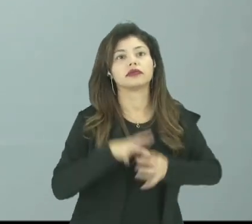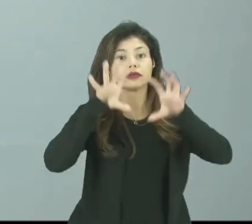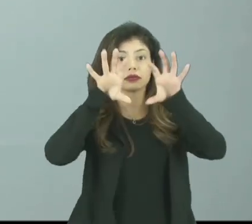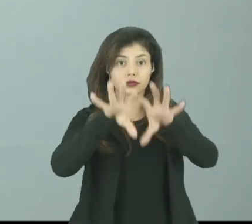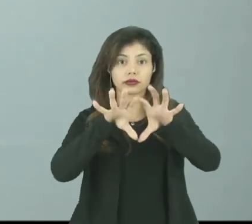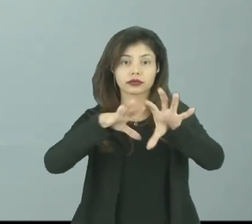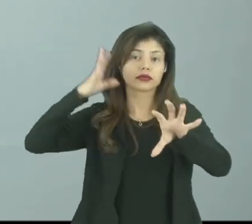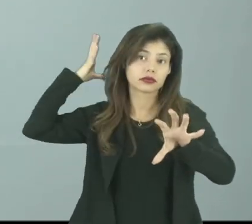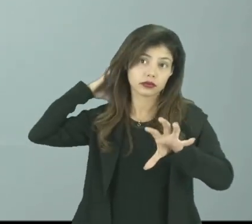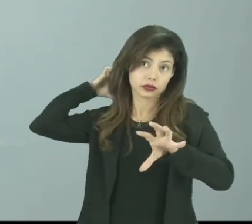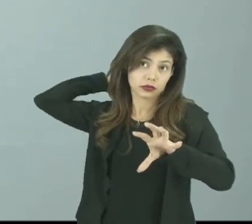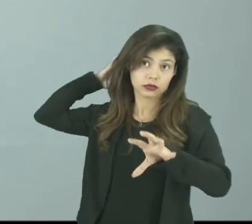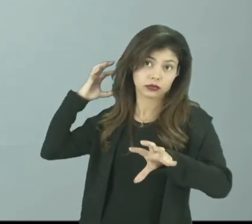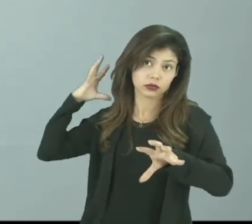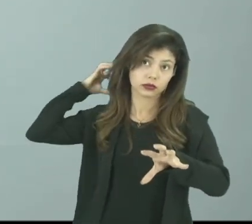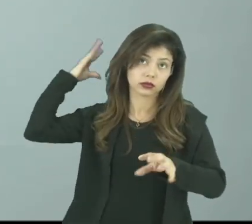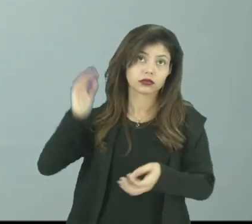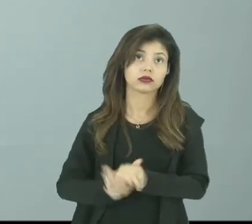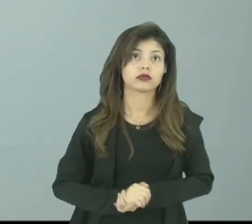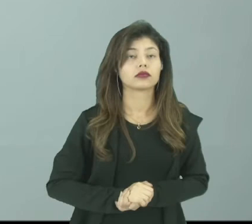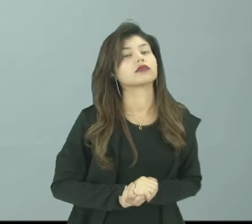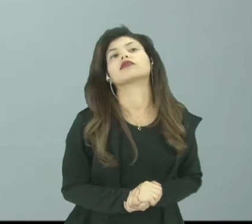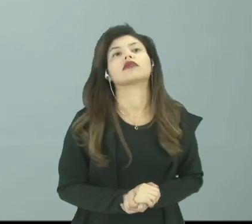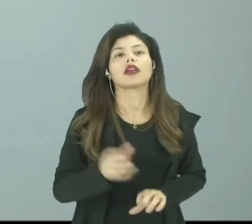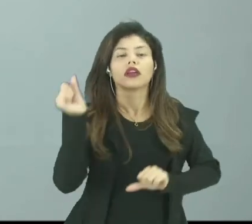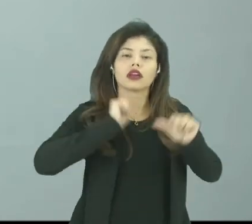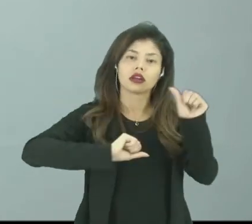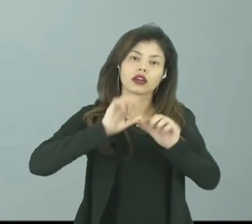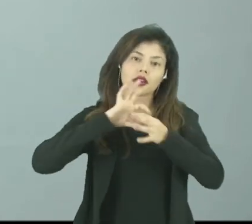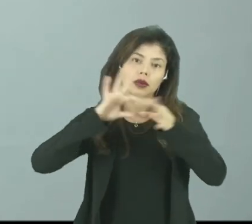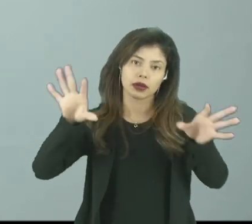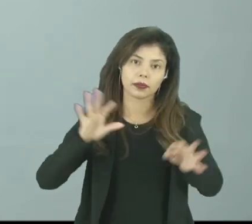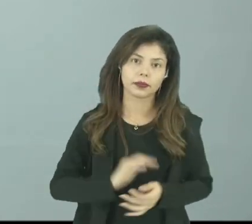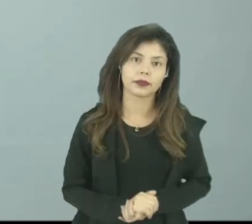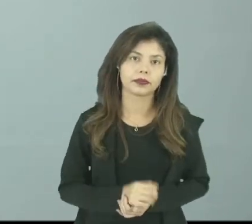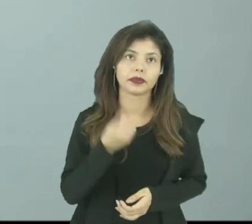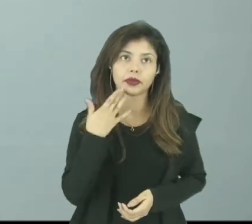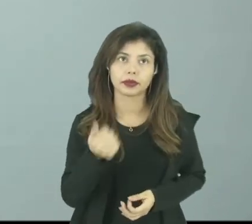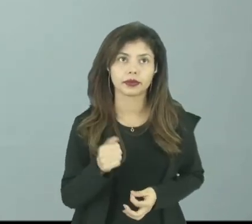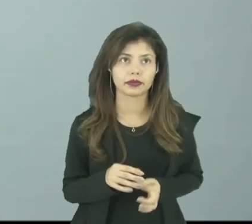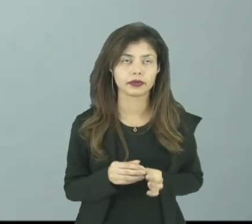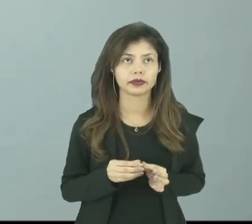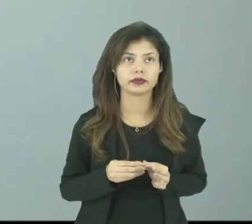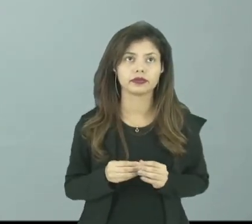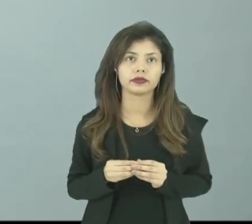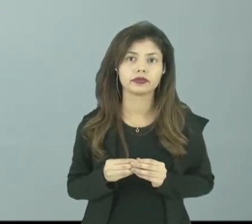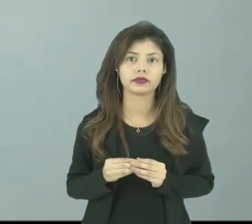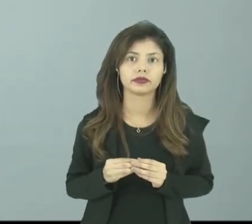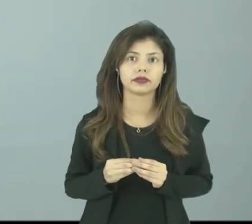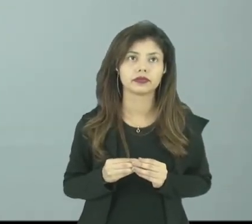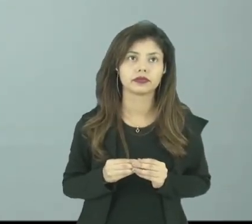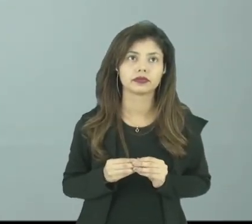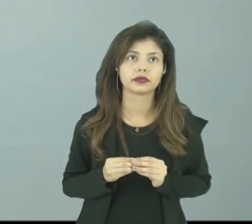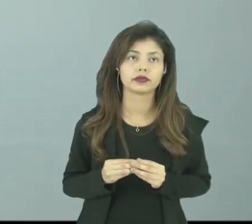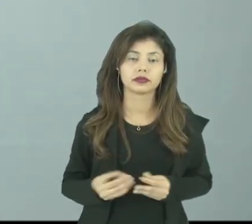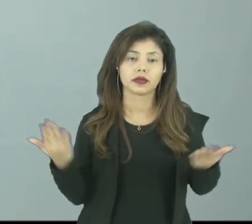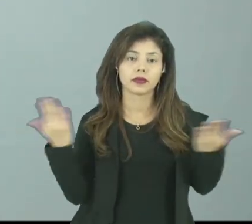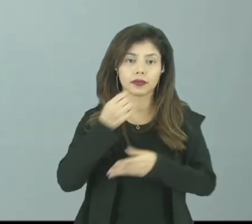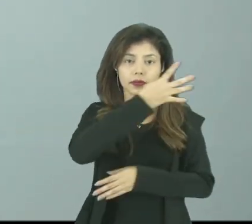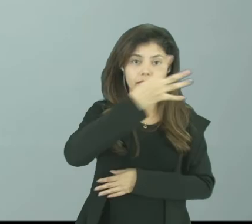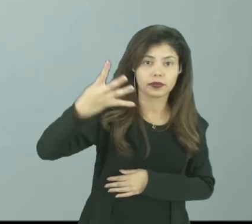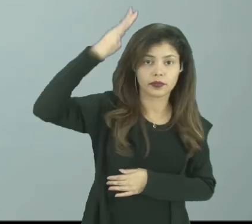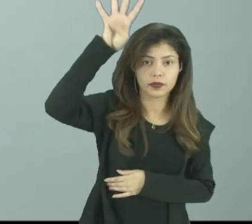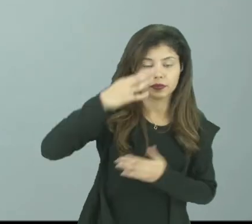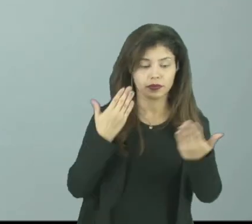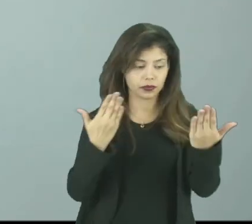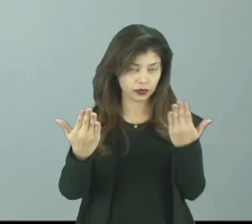aí, né, o Rousseau, ele é totalmente liberal. Tudo bem? Então, nós temos aí um quadrozinho comparativo